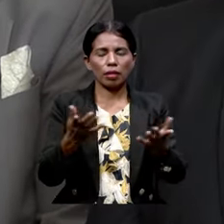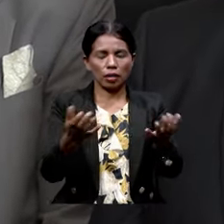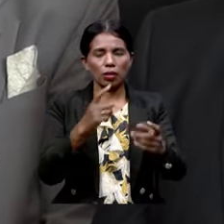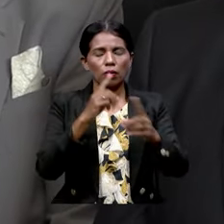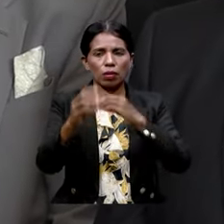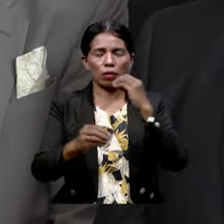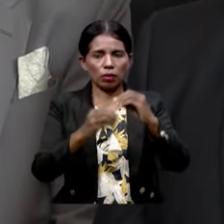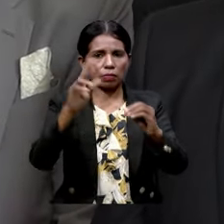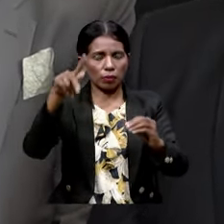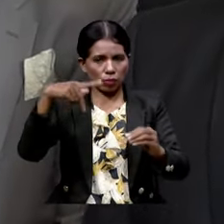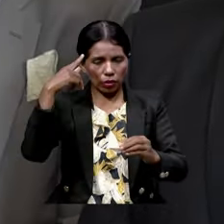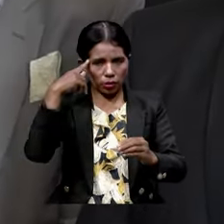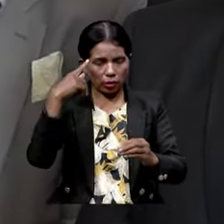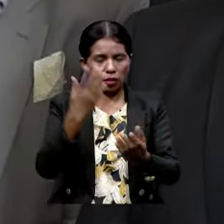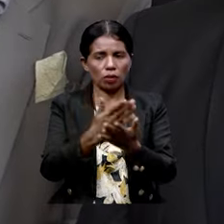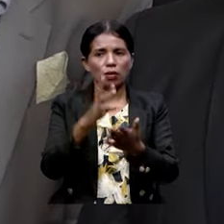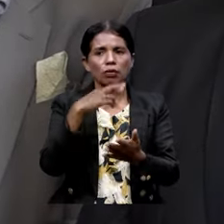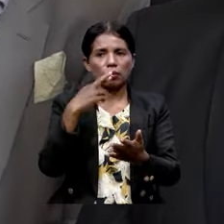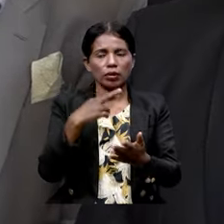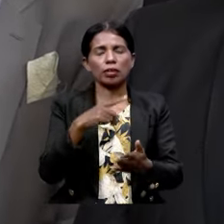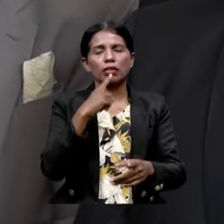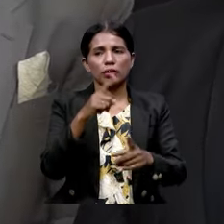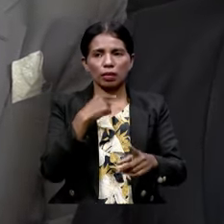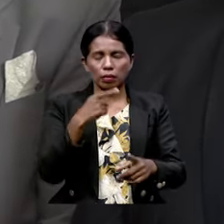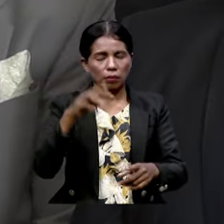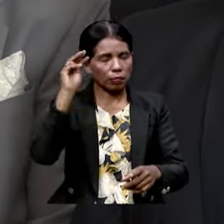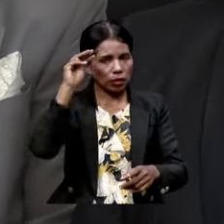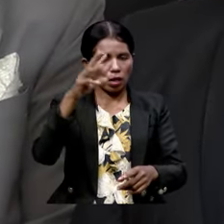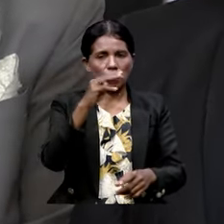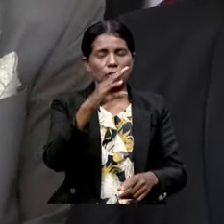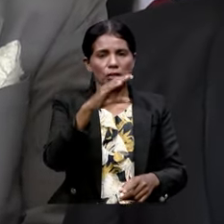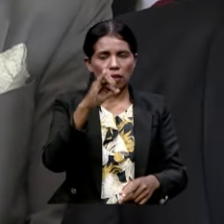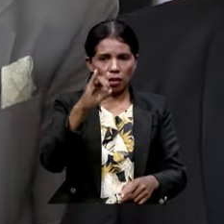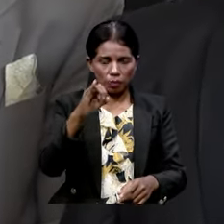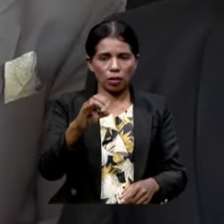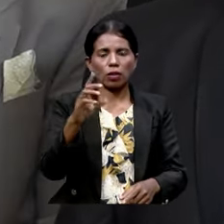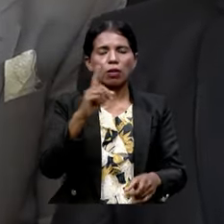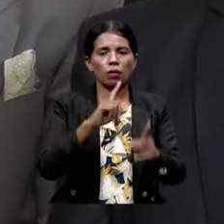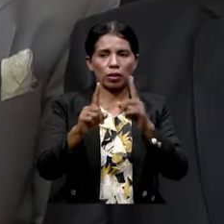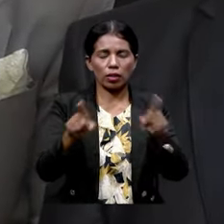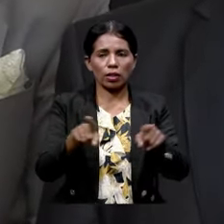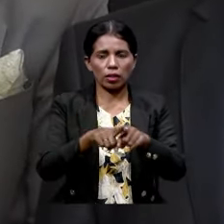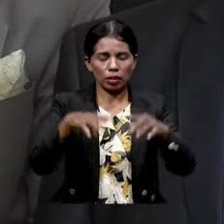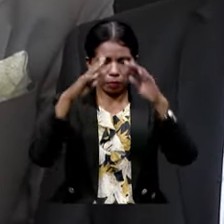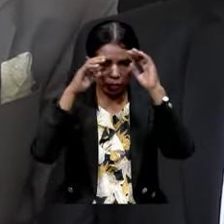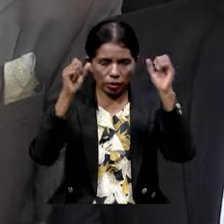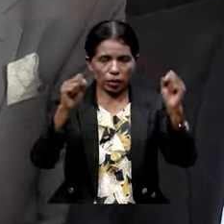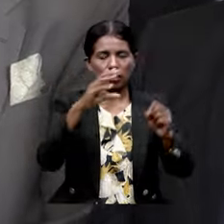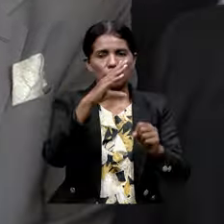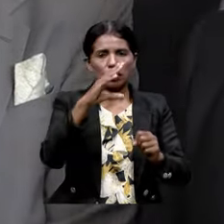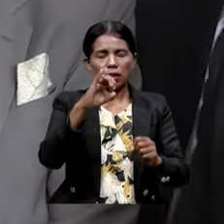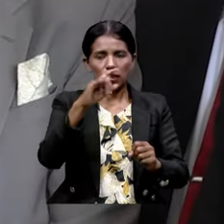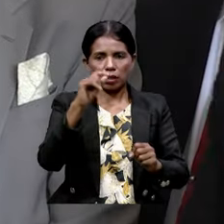a política rola fos, né? Não é isso, é uma colher de clima, ministro de Comércio e Indústria, mas bela. Para ver, a presidente da Câmara de Comércio e Indústria Timor-Leste, how